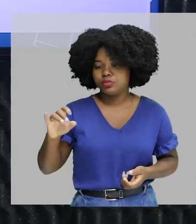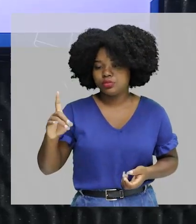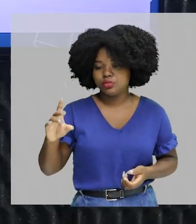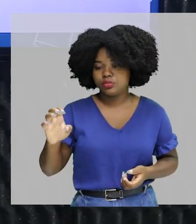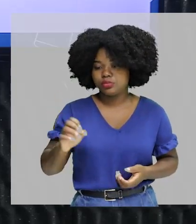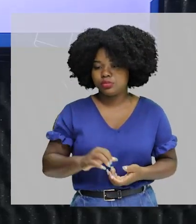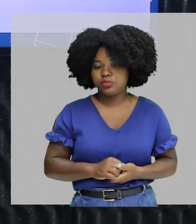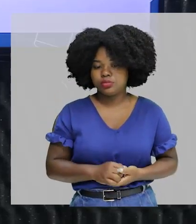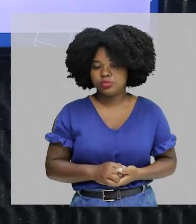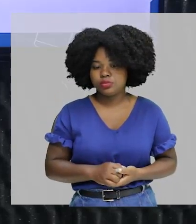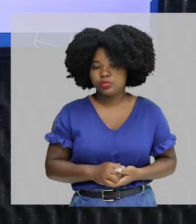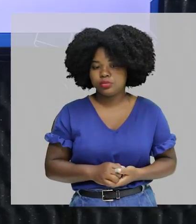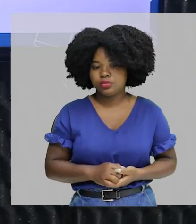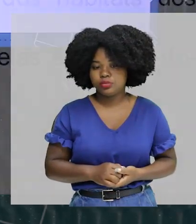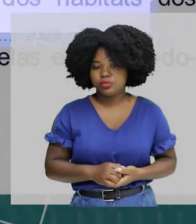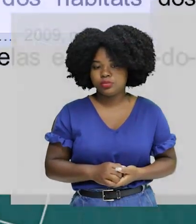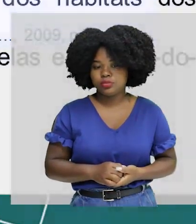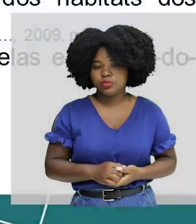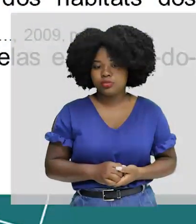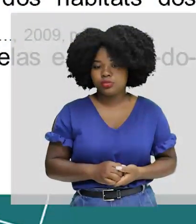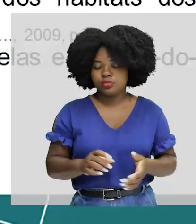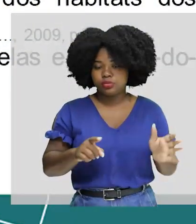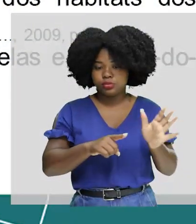crinoida. Próxima